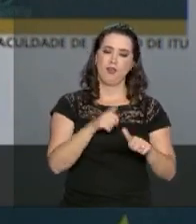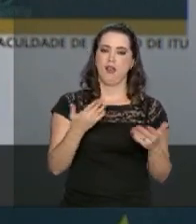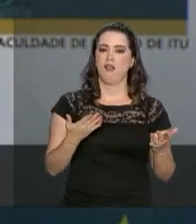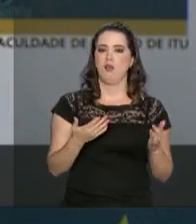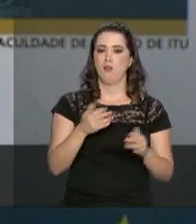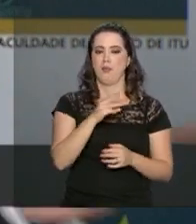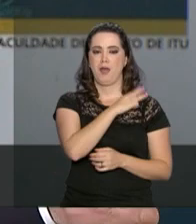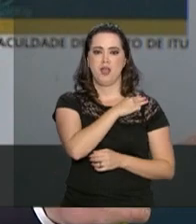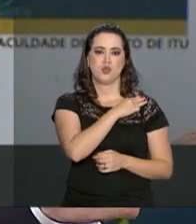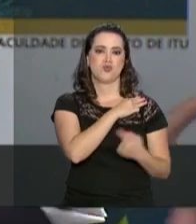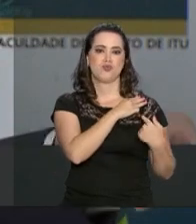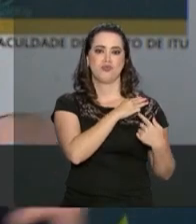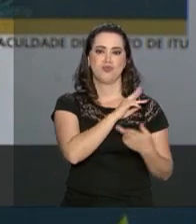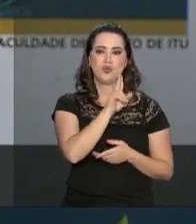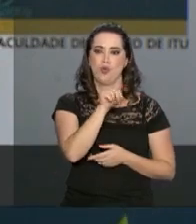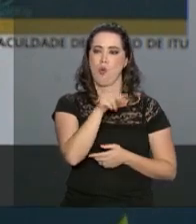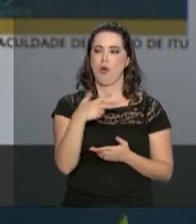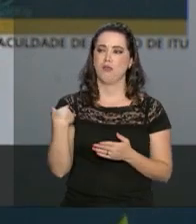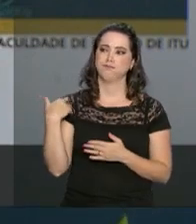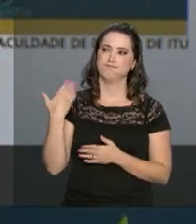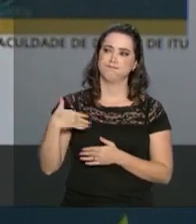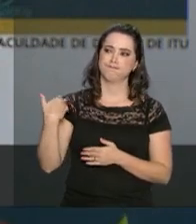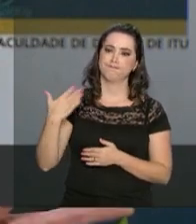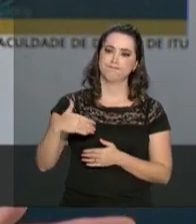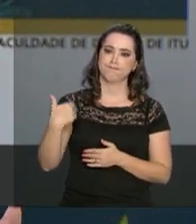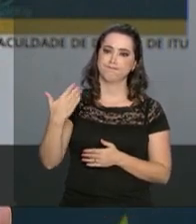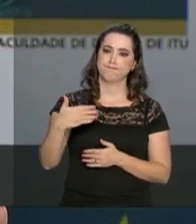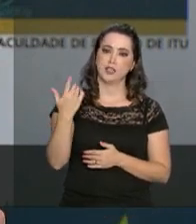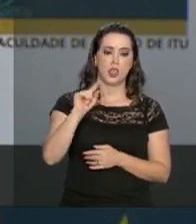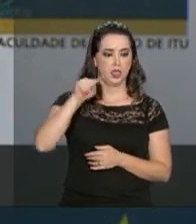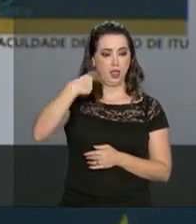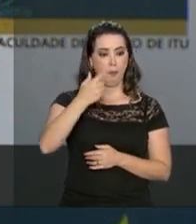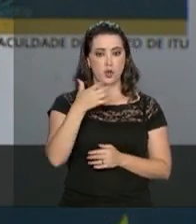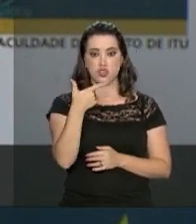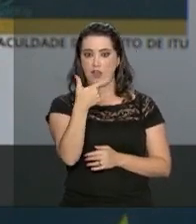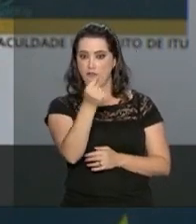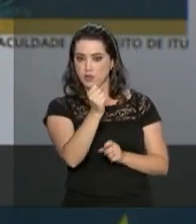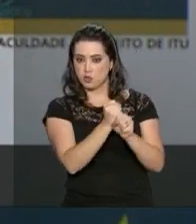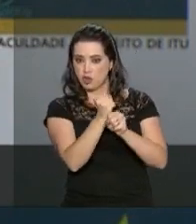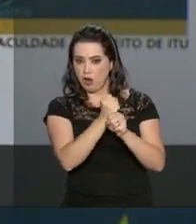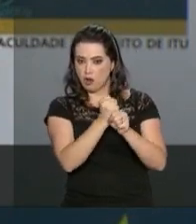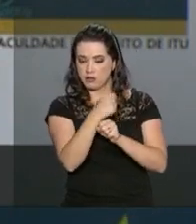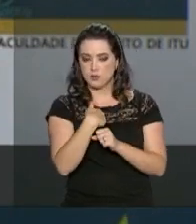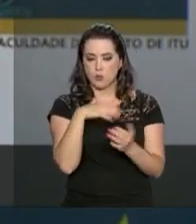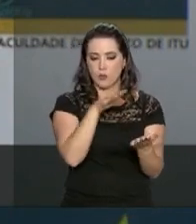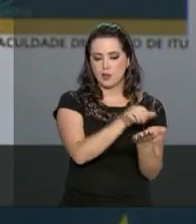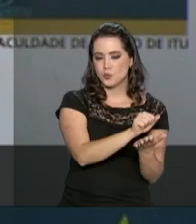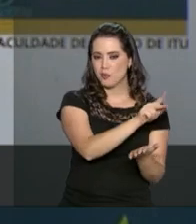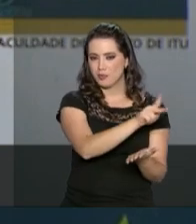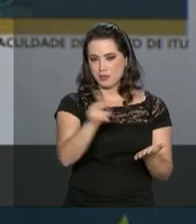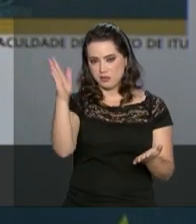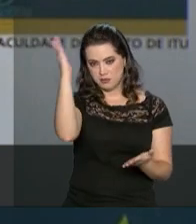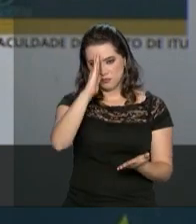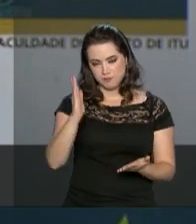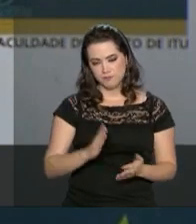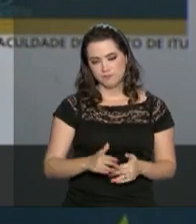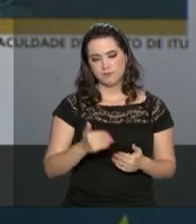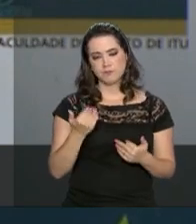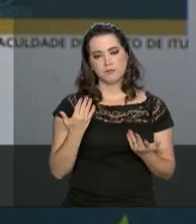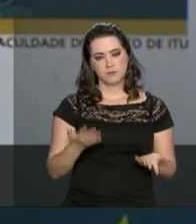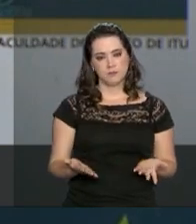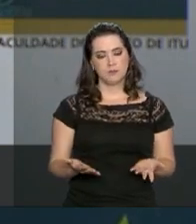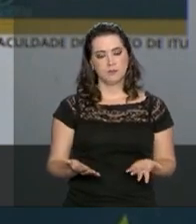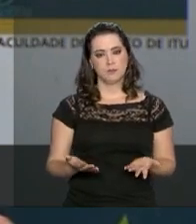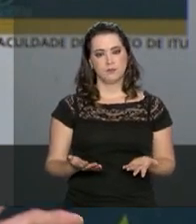médio, que jamais veio. 20 anos depois, eu assumo o governo, não é? E o Herculano acompanhou bem isso, não é?